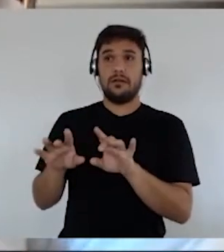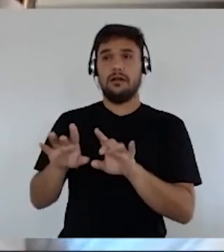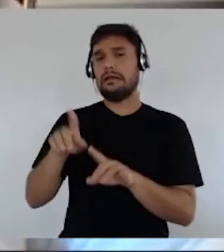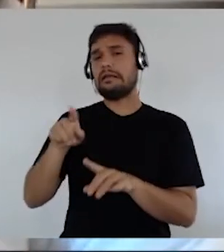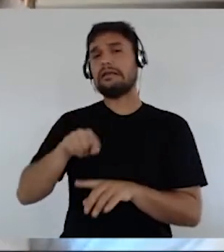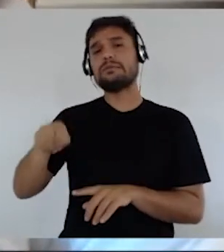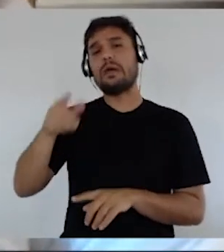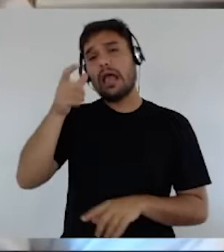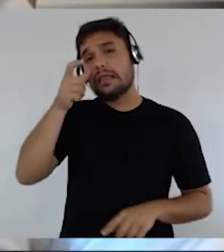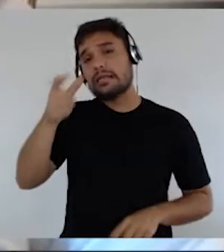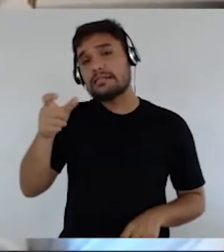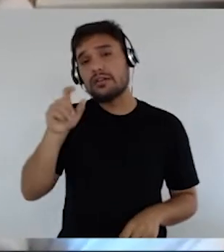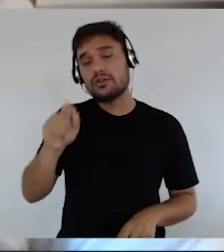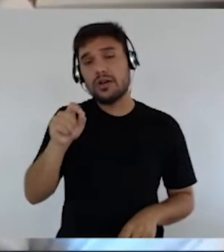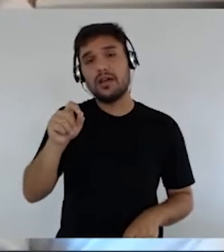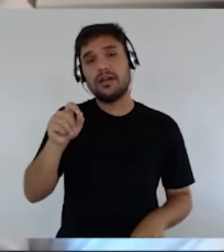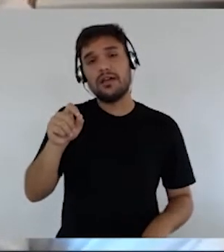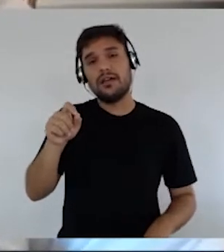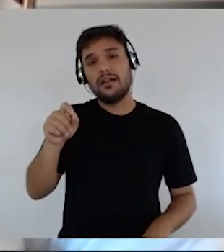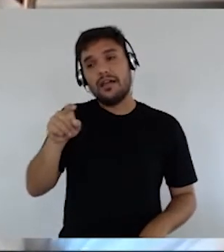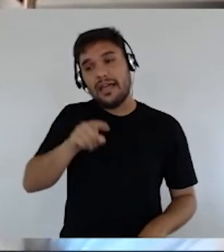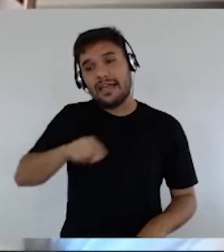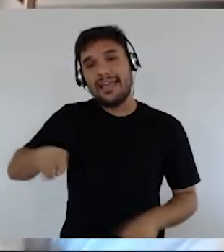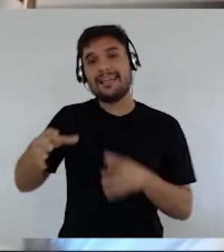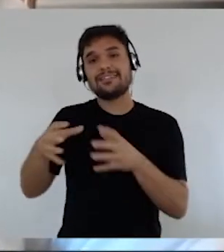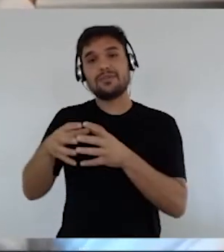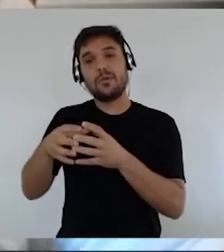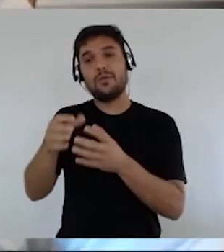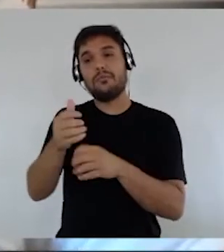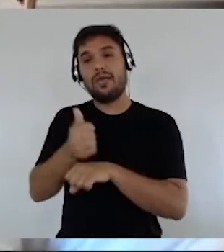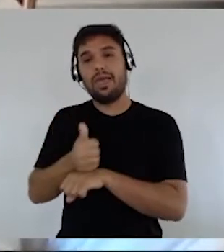é interessante é que esses acordos de procedimento coletivo ou essa